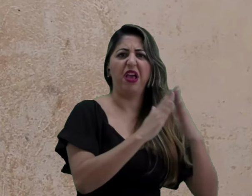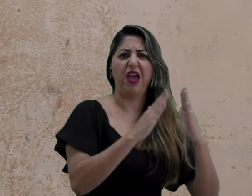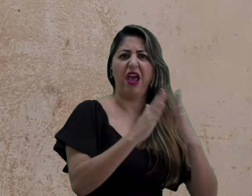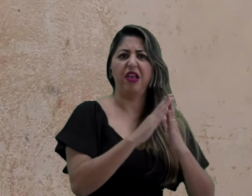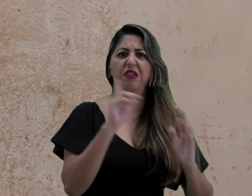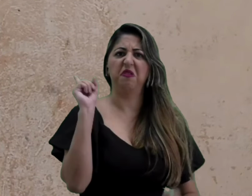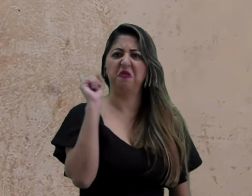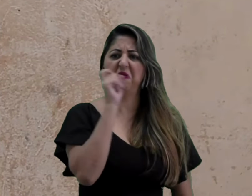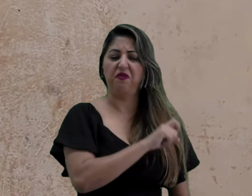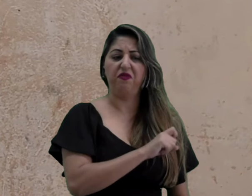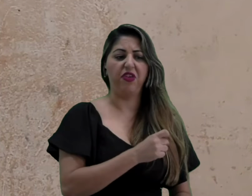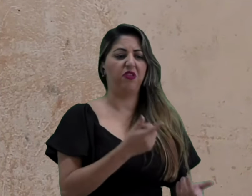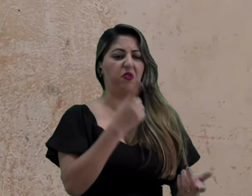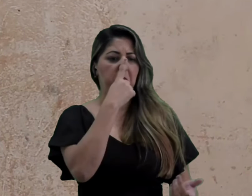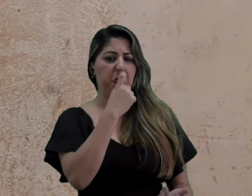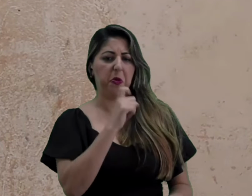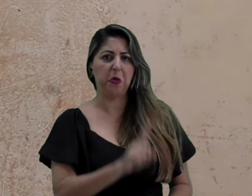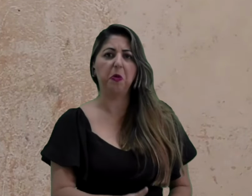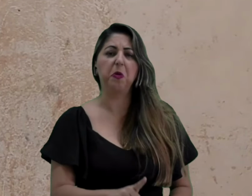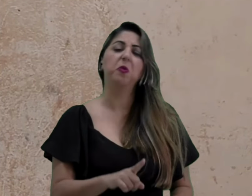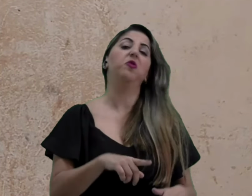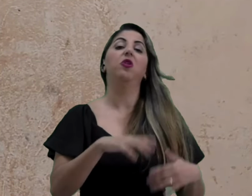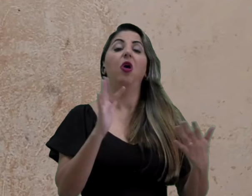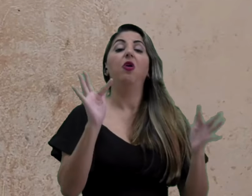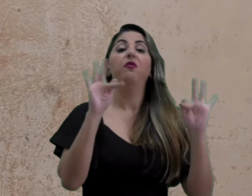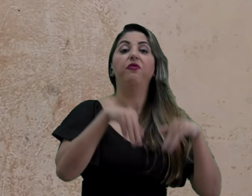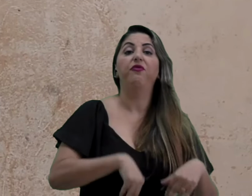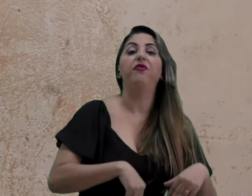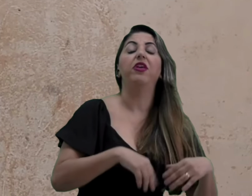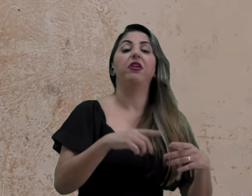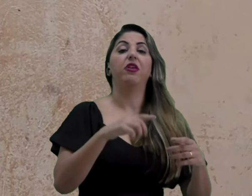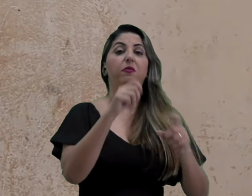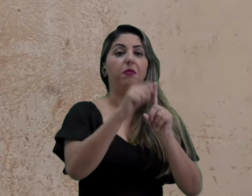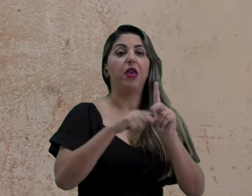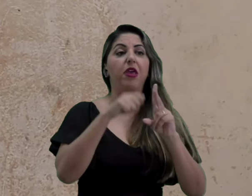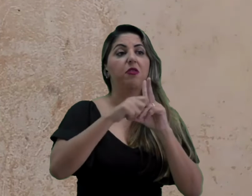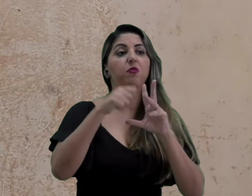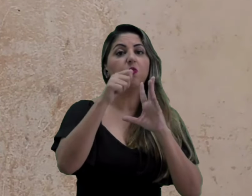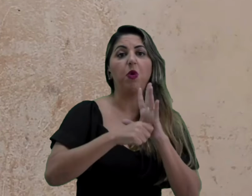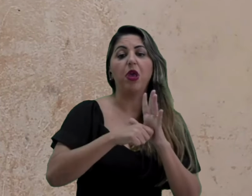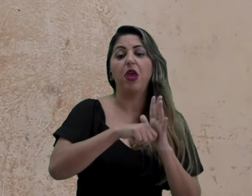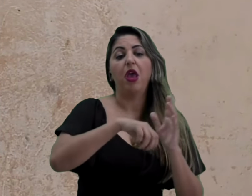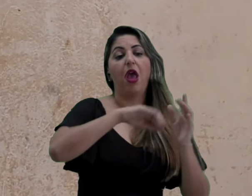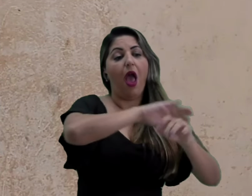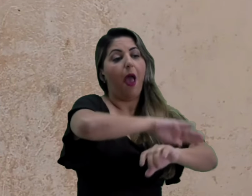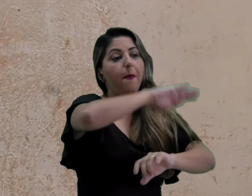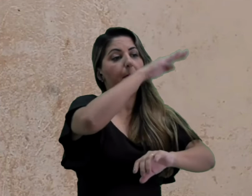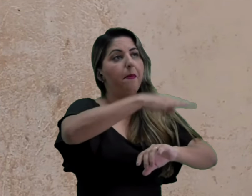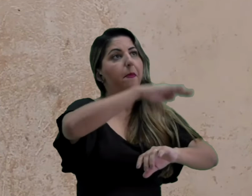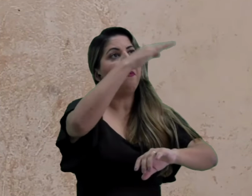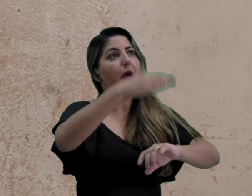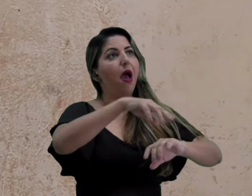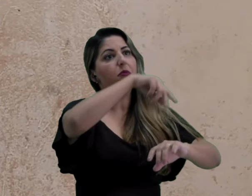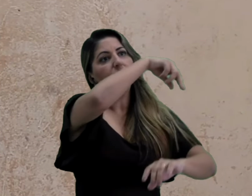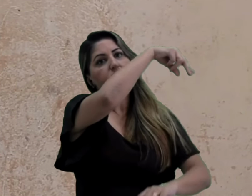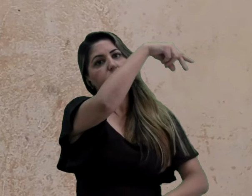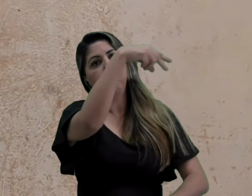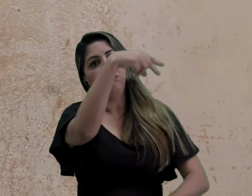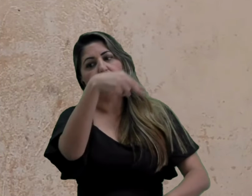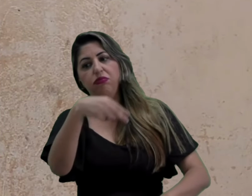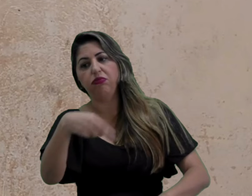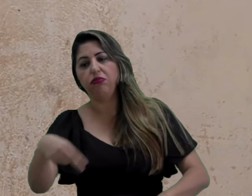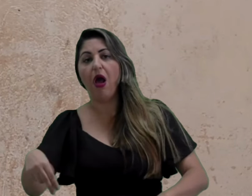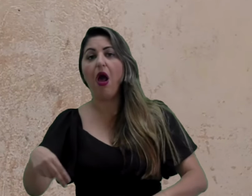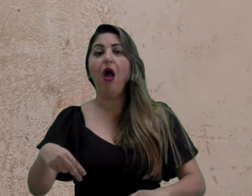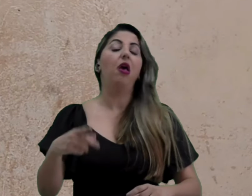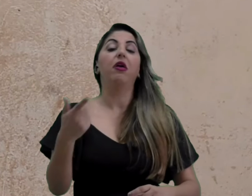final de cada mês descia a serra a pé, vencia as léguas no sol e na poeira ou debaixo de chuva, atolando-se no barro para